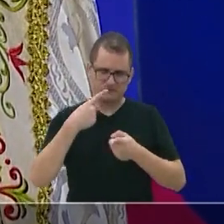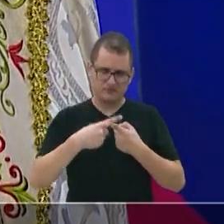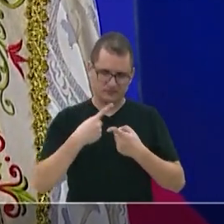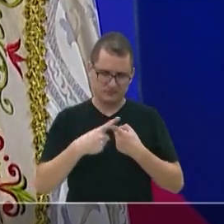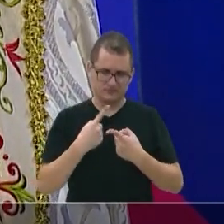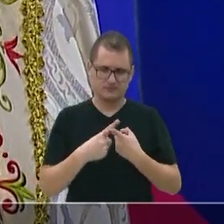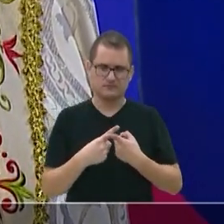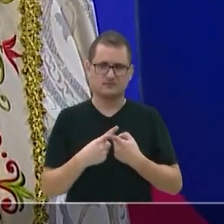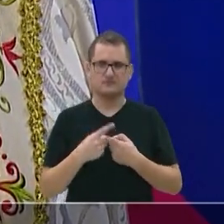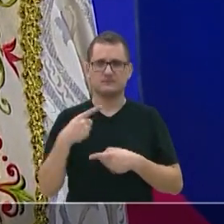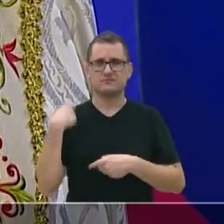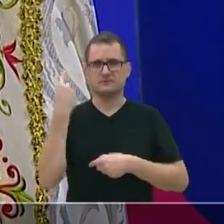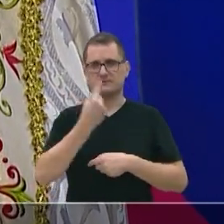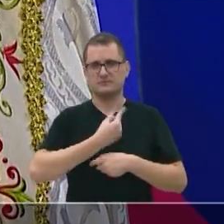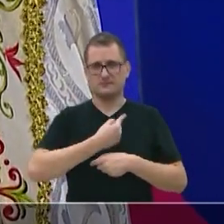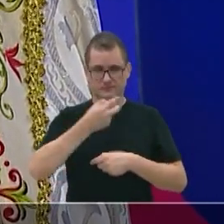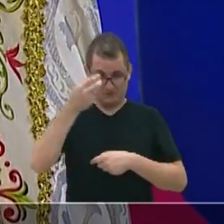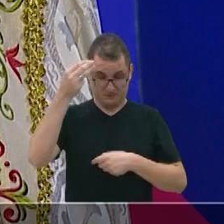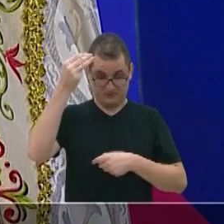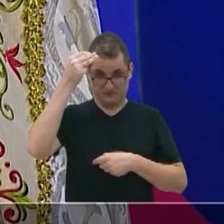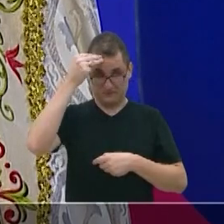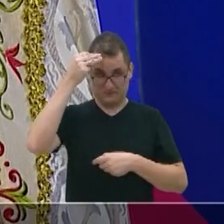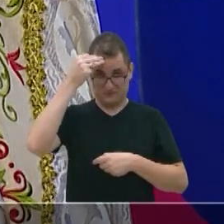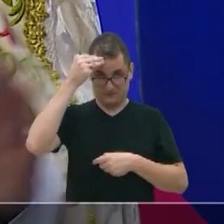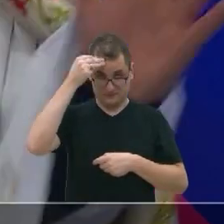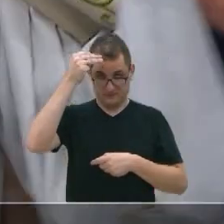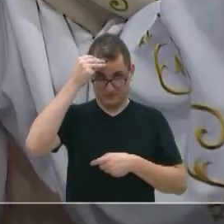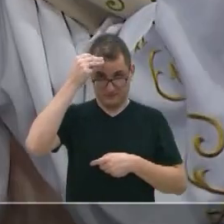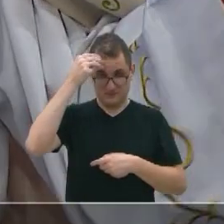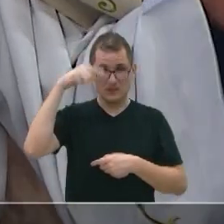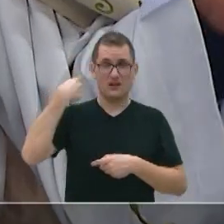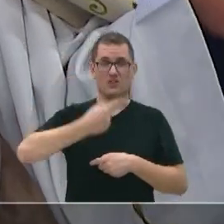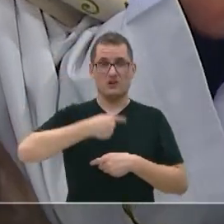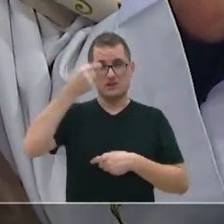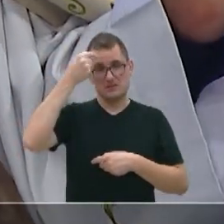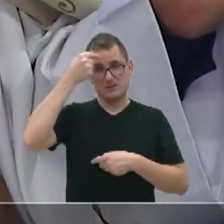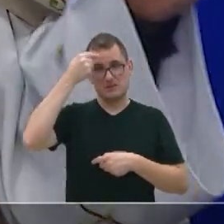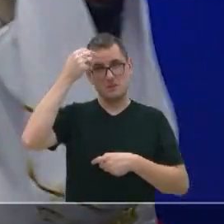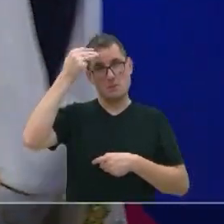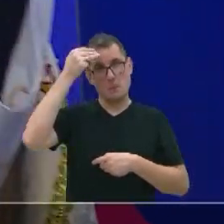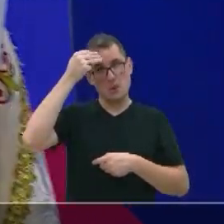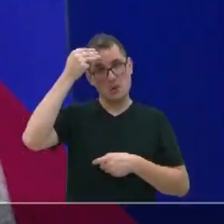a nossa mente, a nossa cachola aqui, cada um tem a sua,